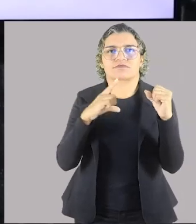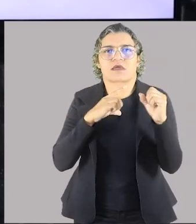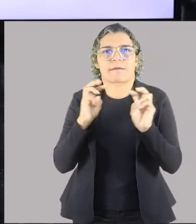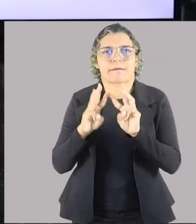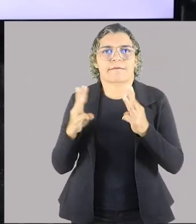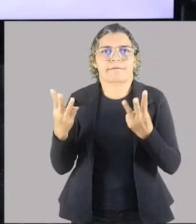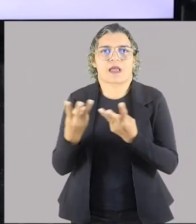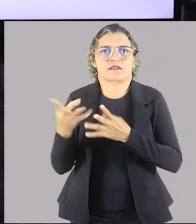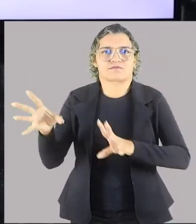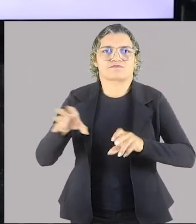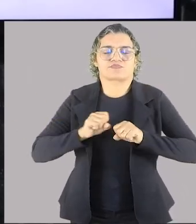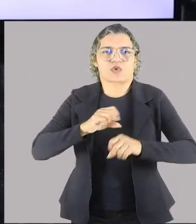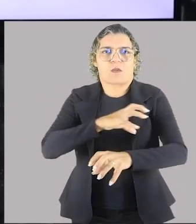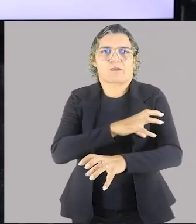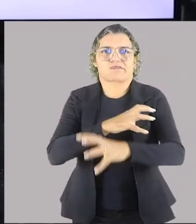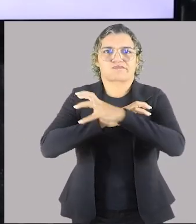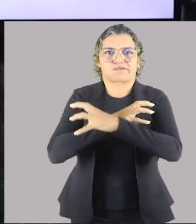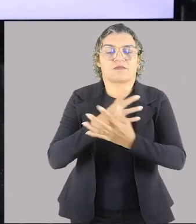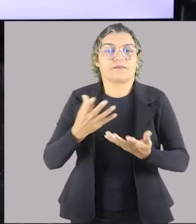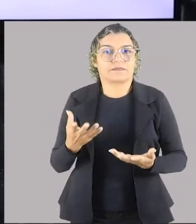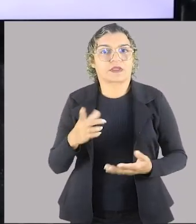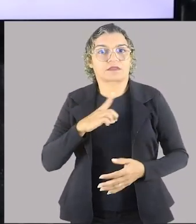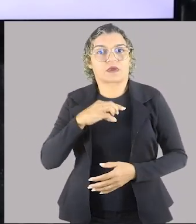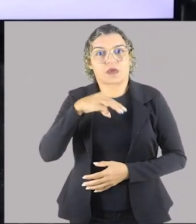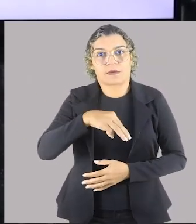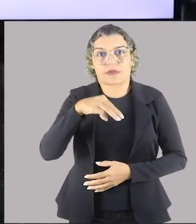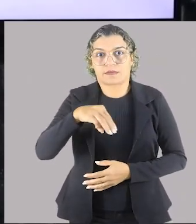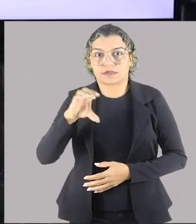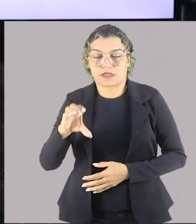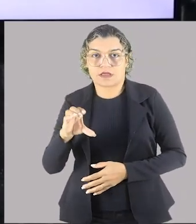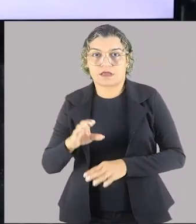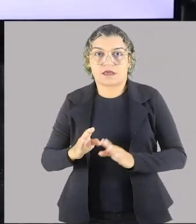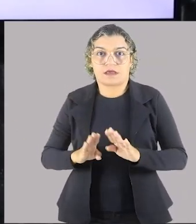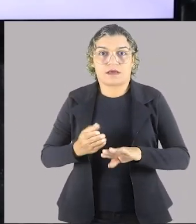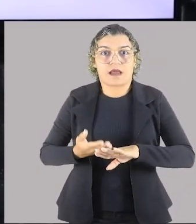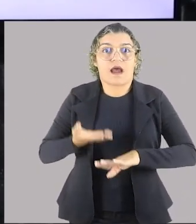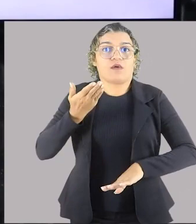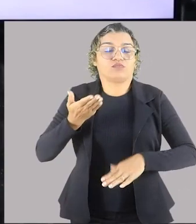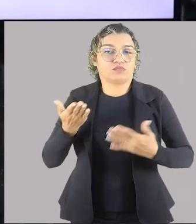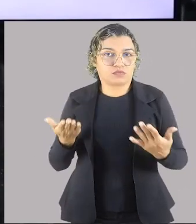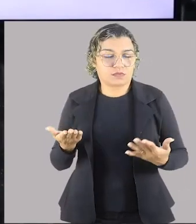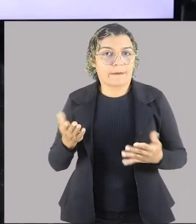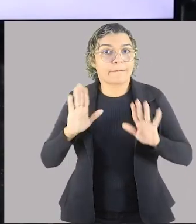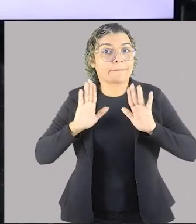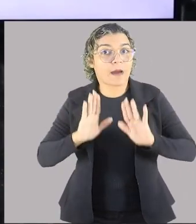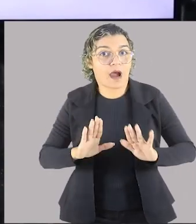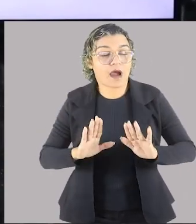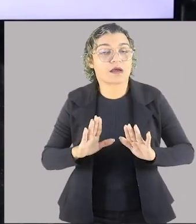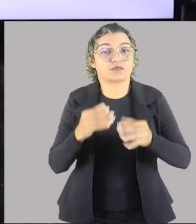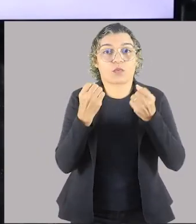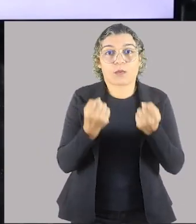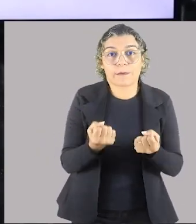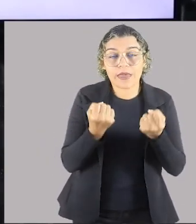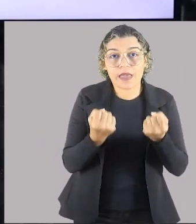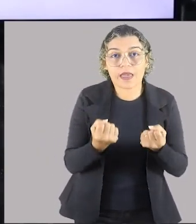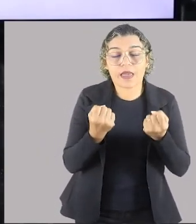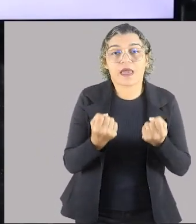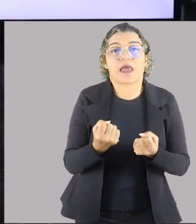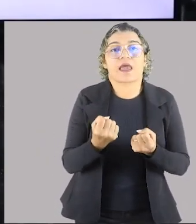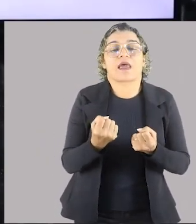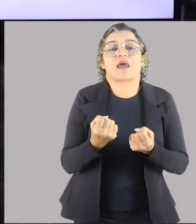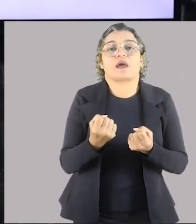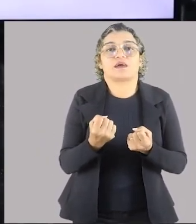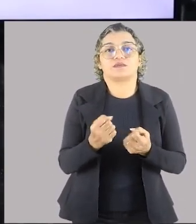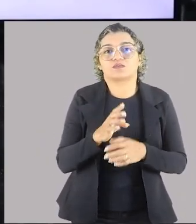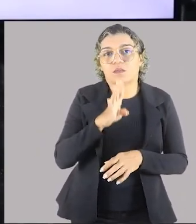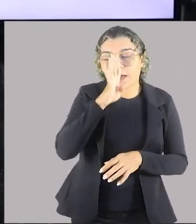muscular, ele vai ter um IMC alto, mas não quer dizer que esse excesso de peso dele seja maléfico, porque o